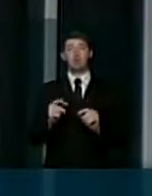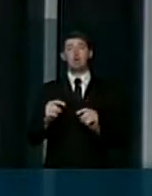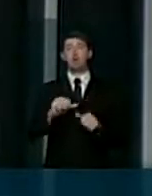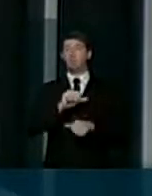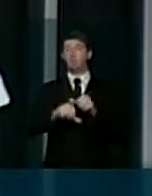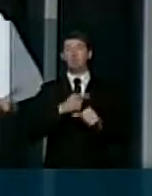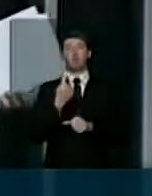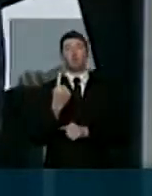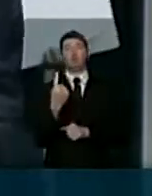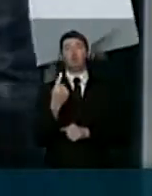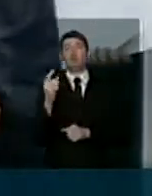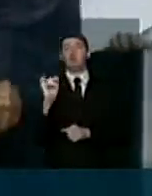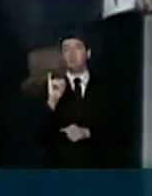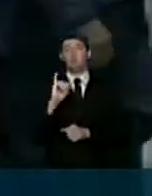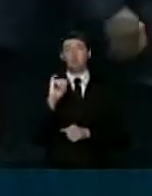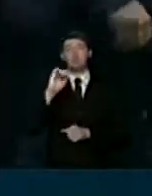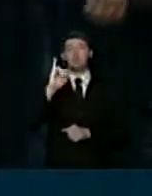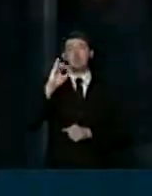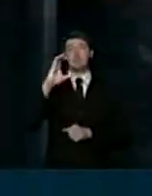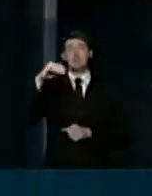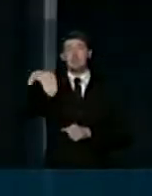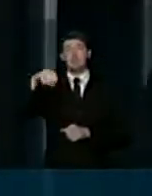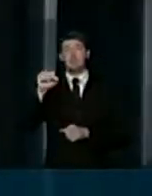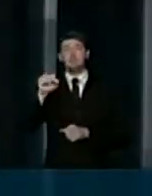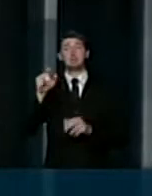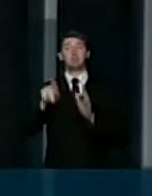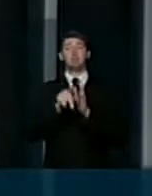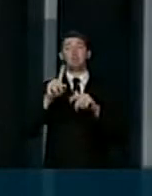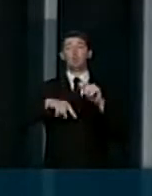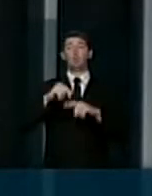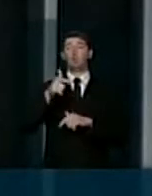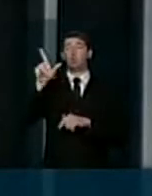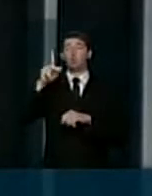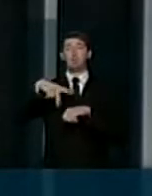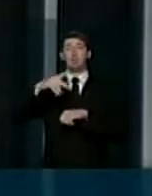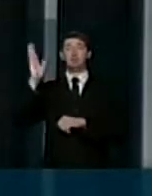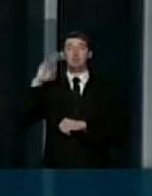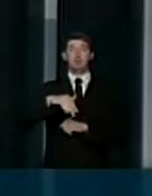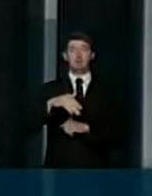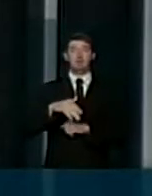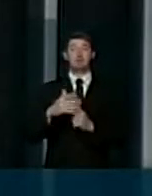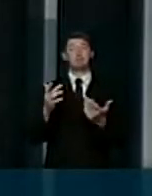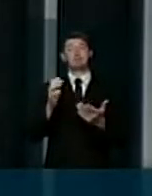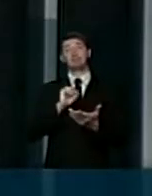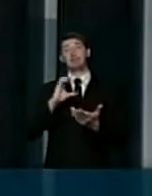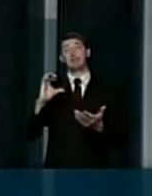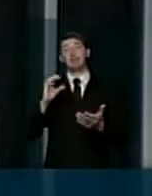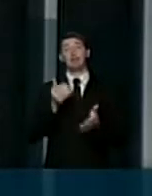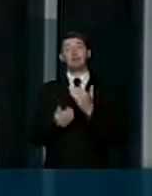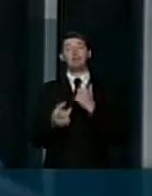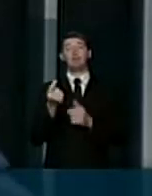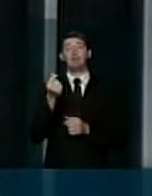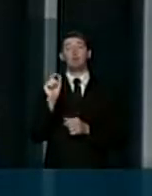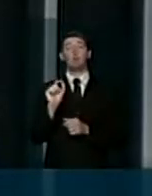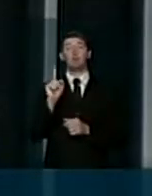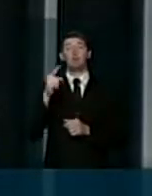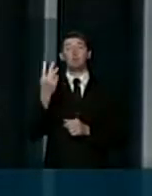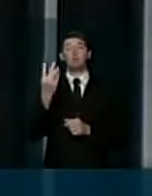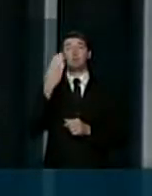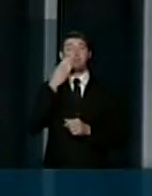unifica as alíquotas de ICM dos produtos importados. Santa Catarina vai perder de receita quase